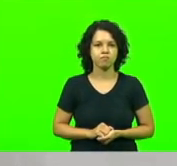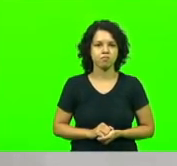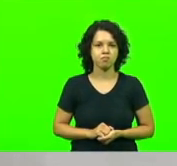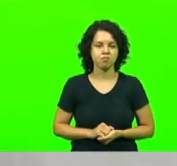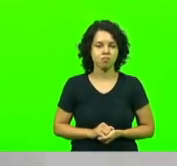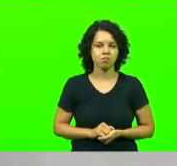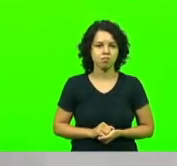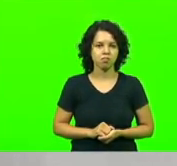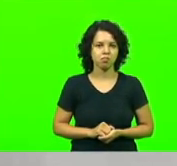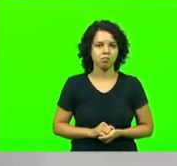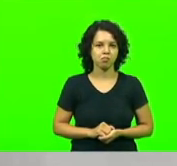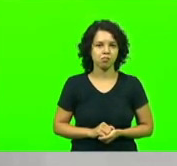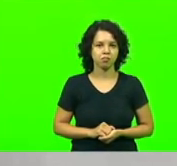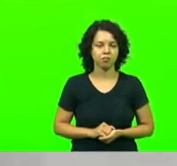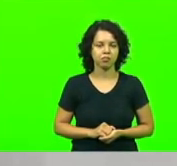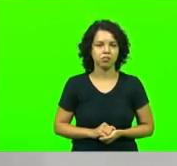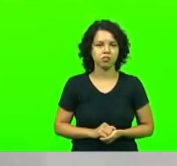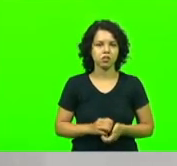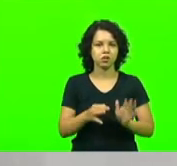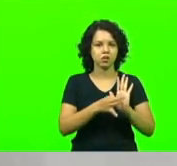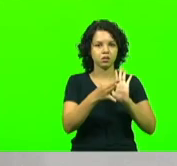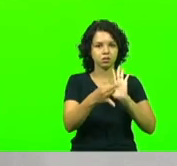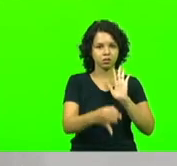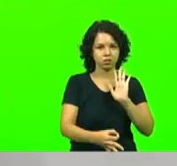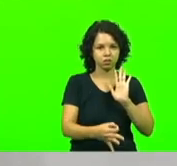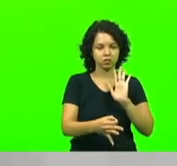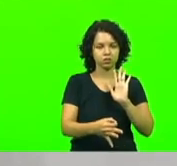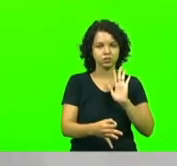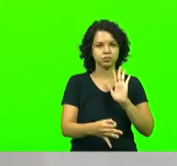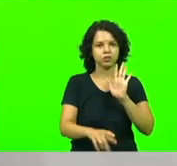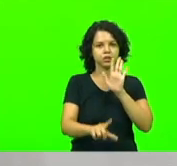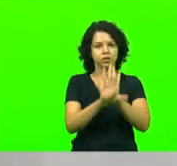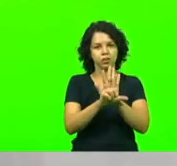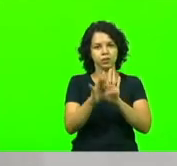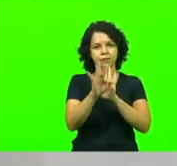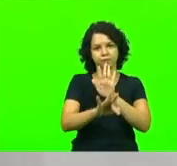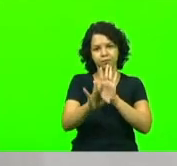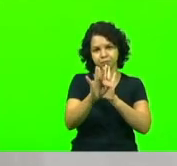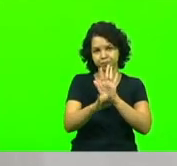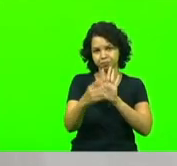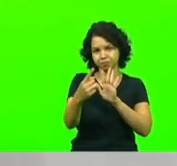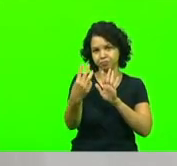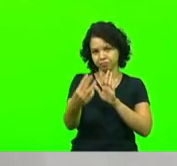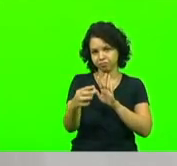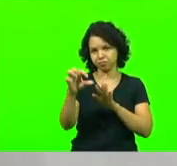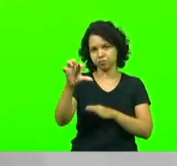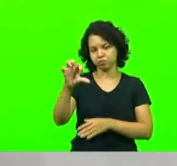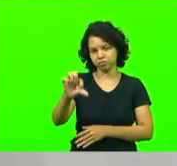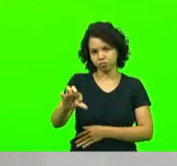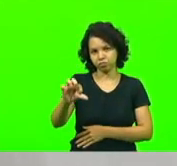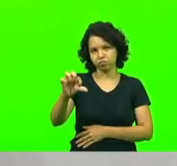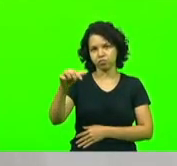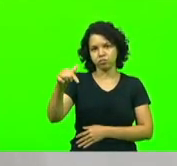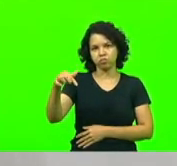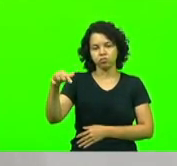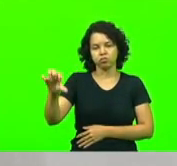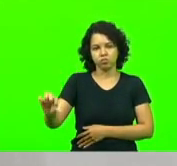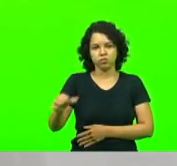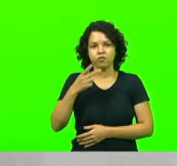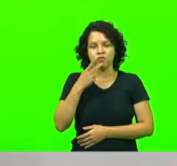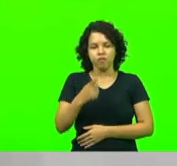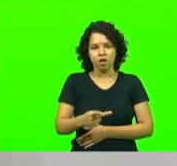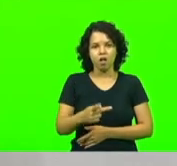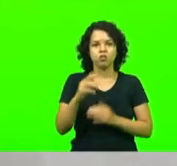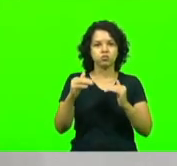Um dos pareceres, né, um dos motivos, a Lei Federal 13.979 diz que as autoridades